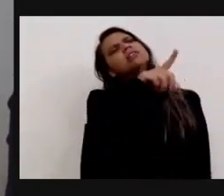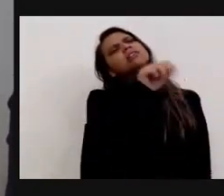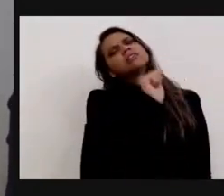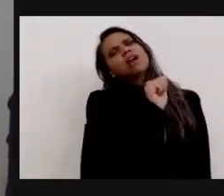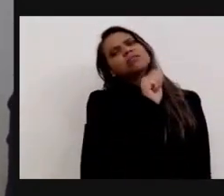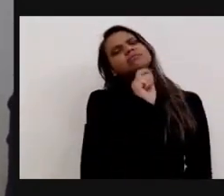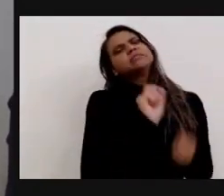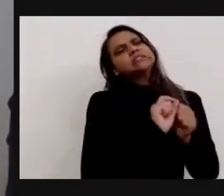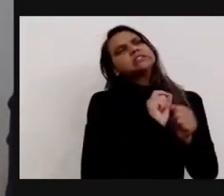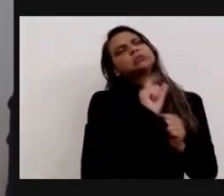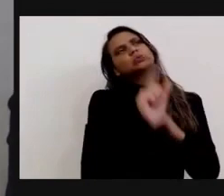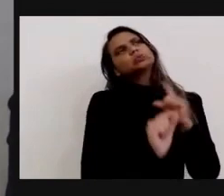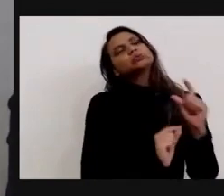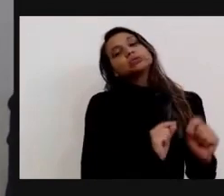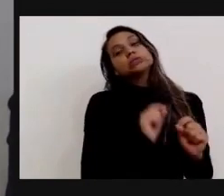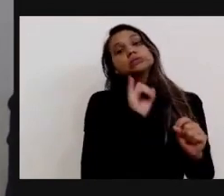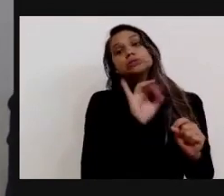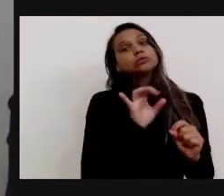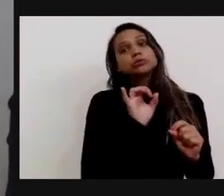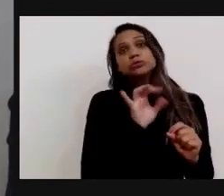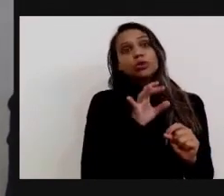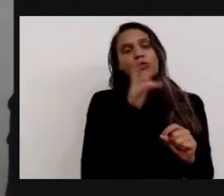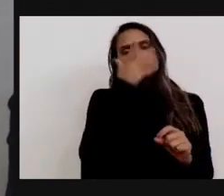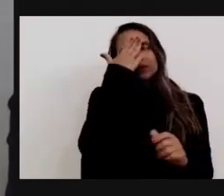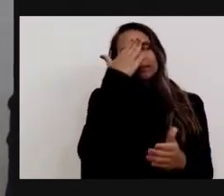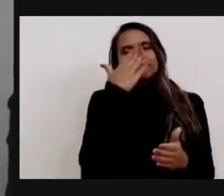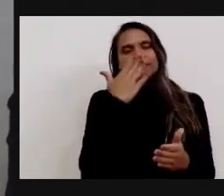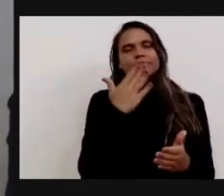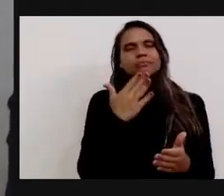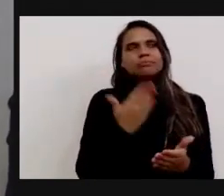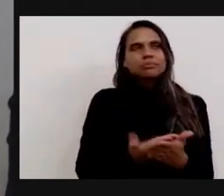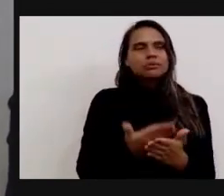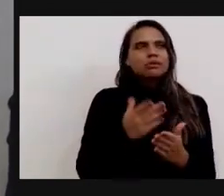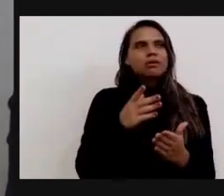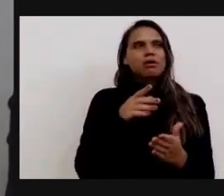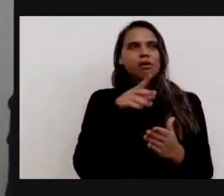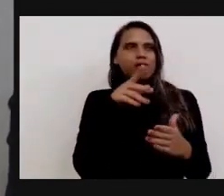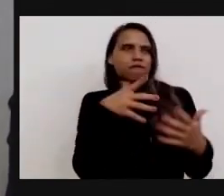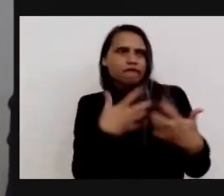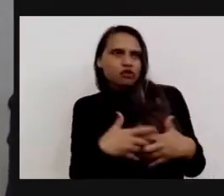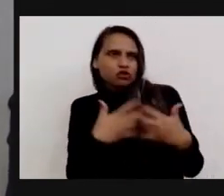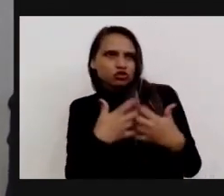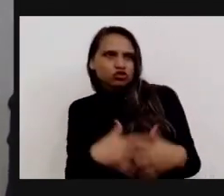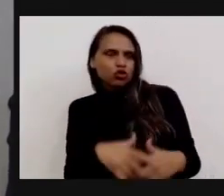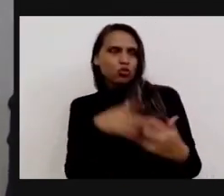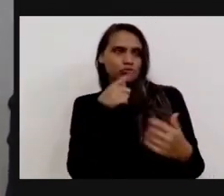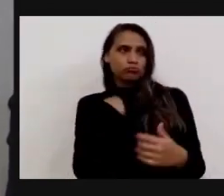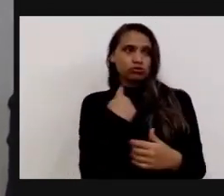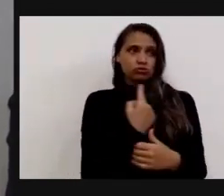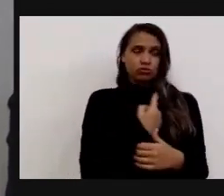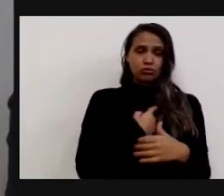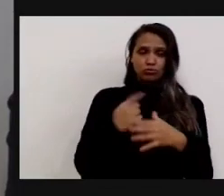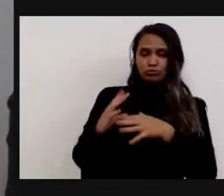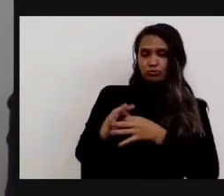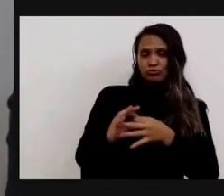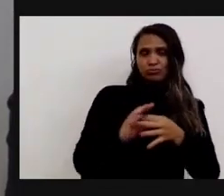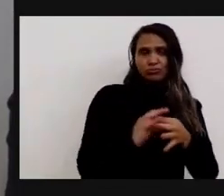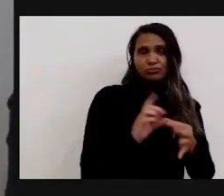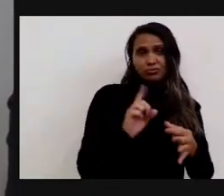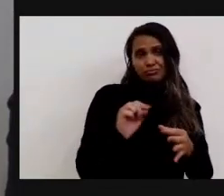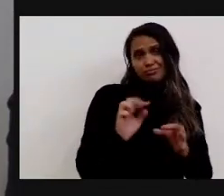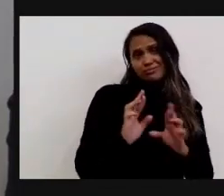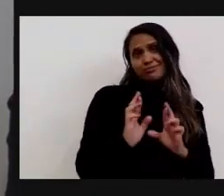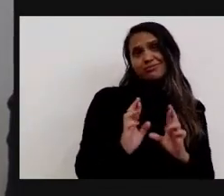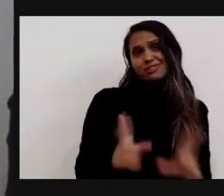a pesquisa tal mas só a gente só vai saber se funciona o nosso contexto na nossa realidade para o nosso negócio vocês tem um perfil do Servidor